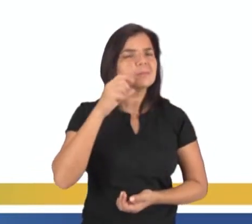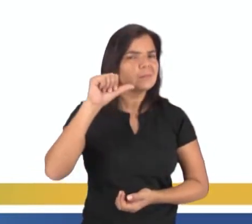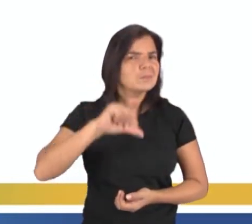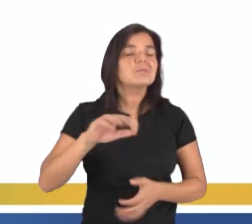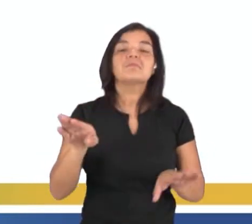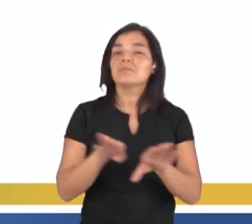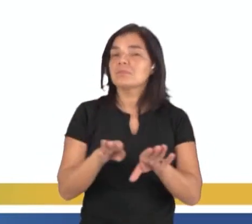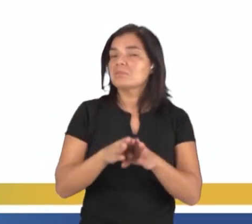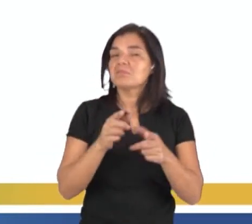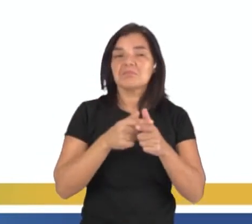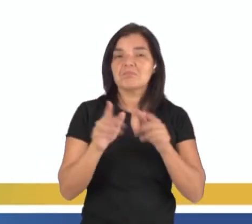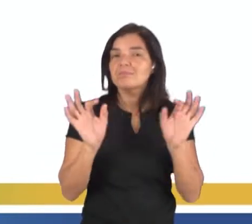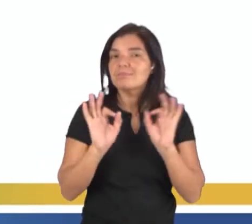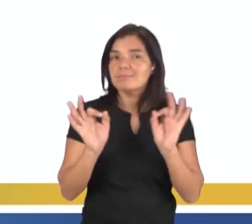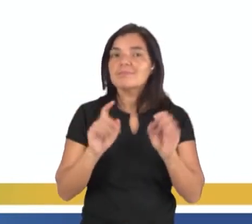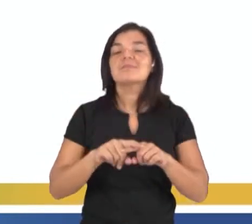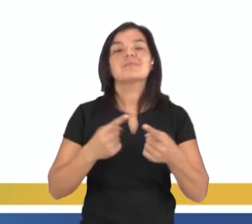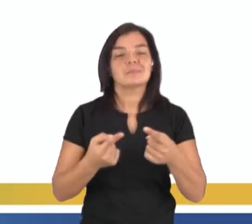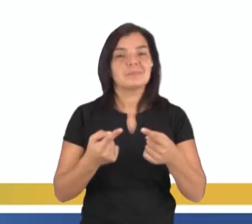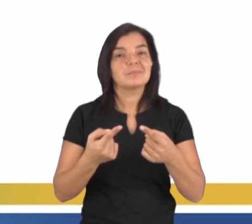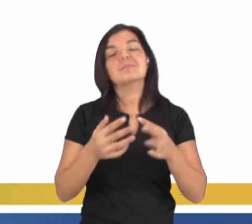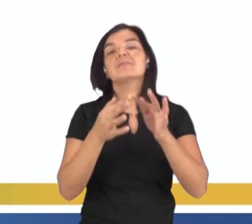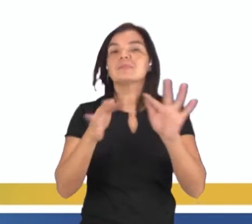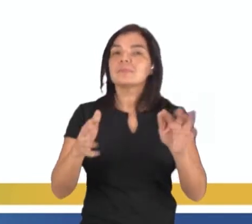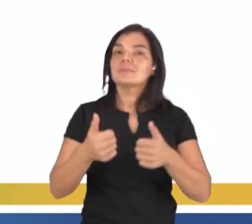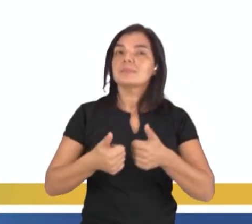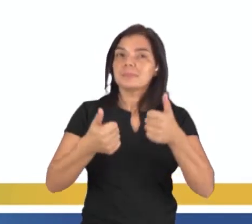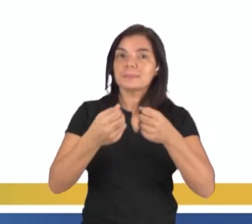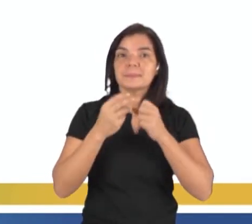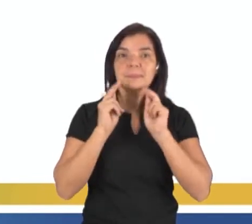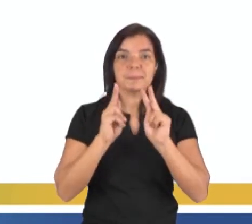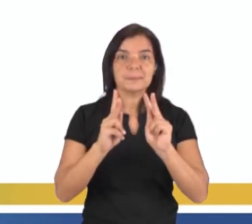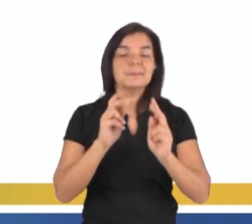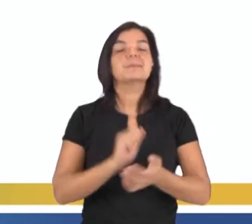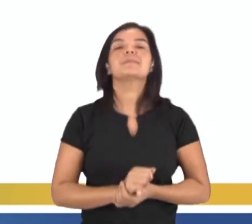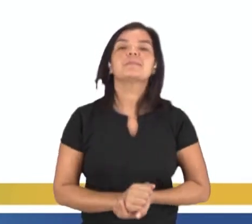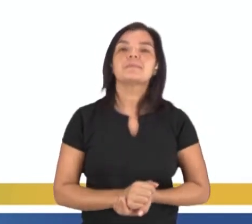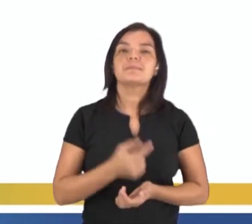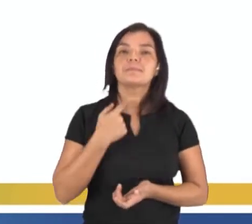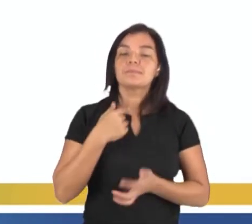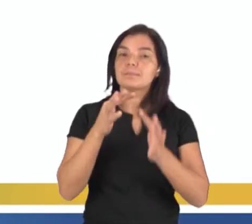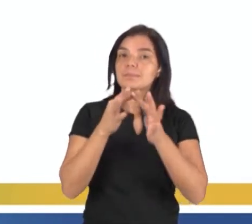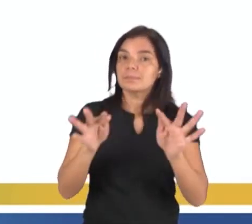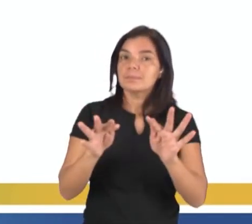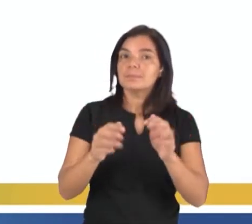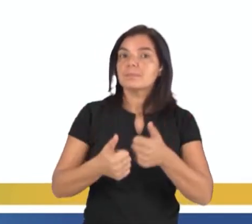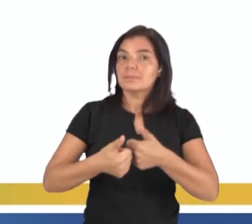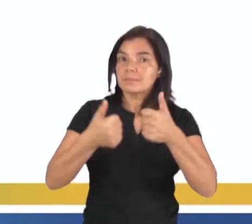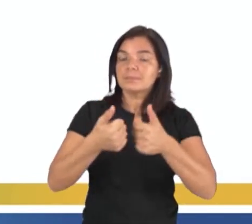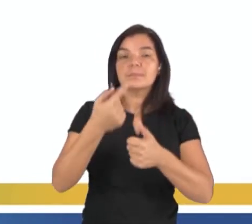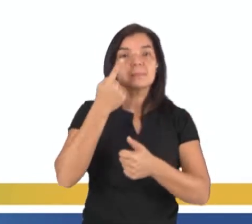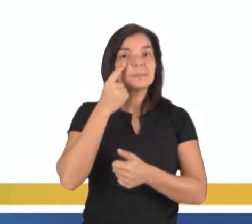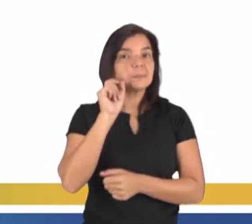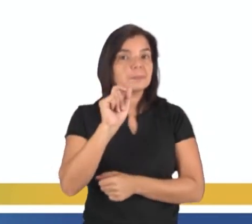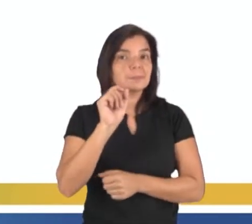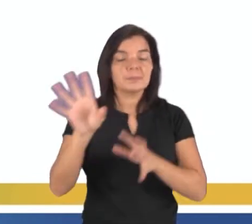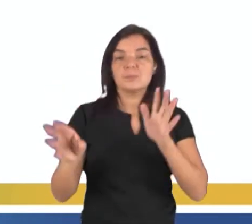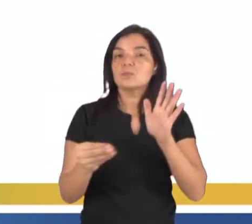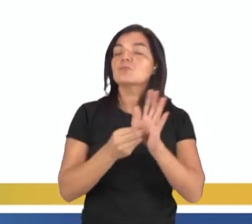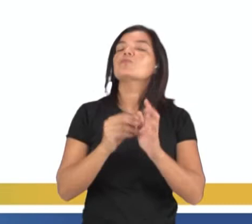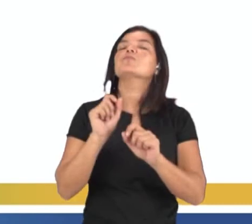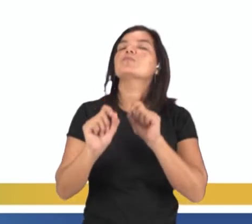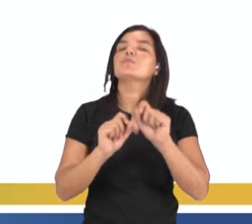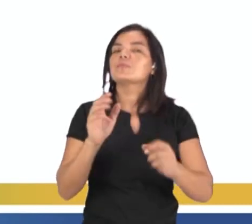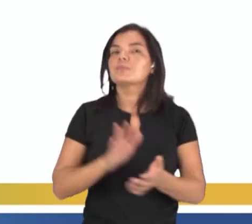negativa? Também, sem problema nenhum. Mas vamos construir sentenças positivas, tá? Então, para fazer sentenças positivas, vocês precisam completar com o